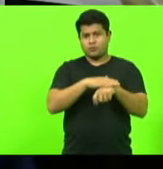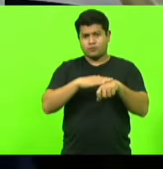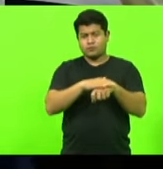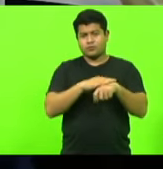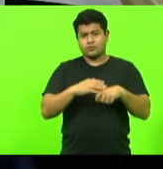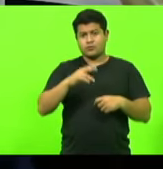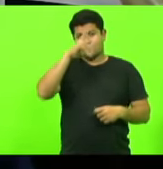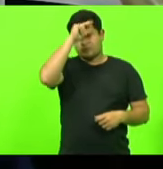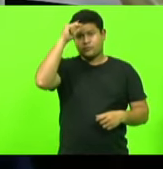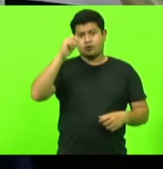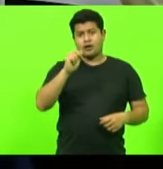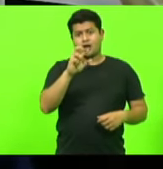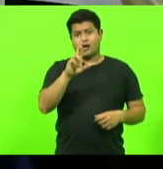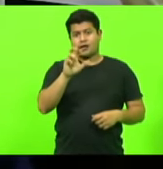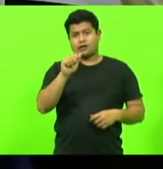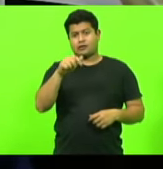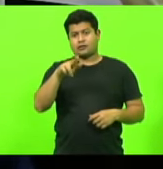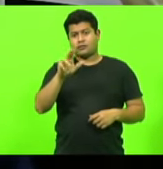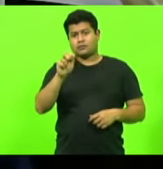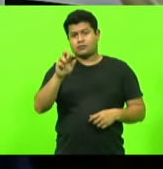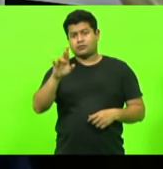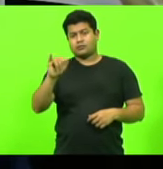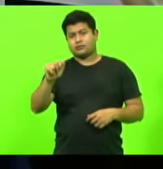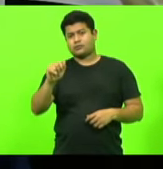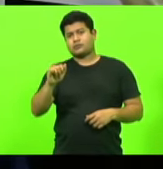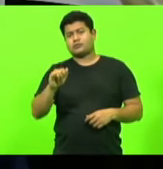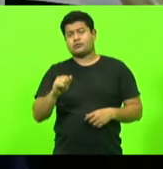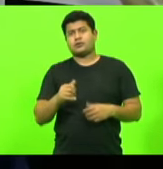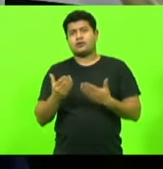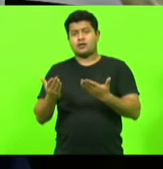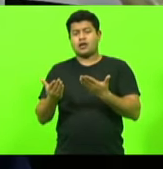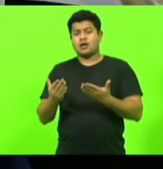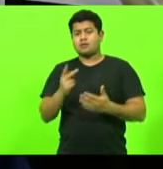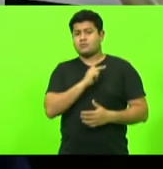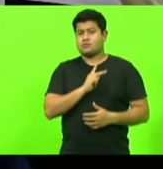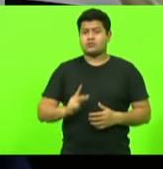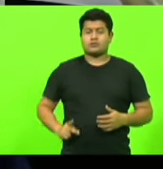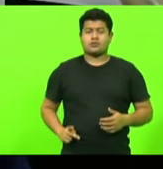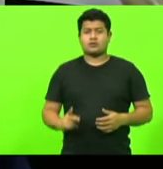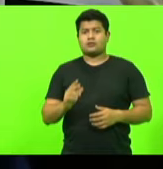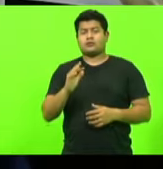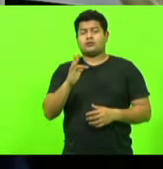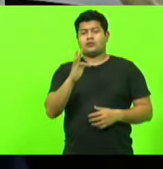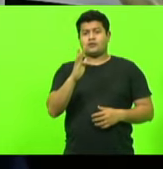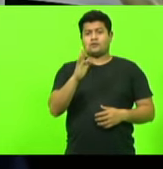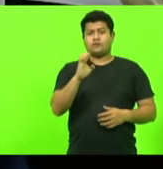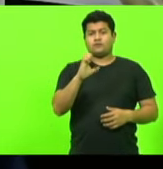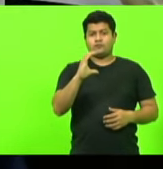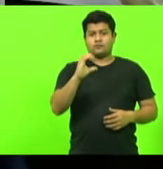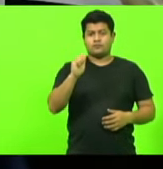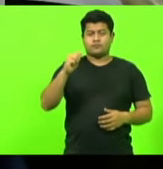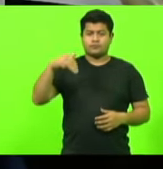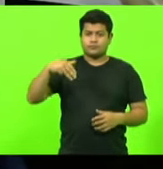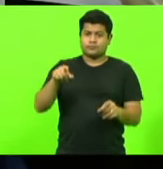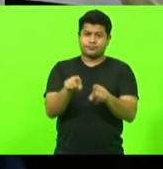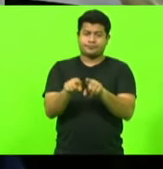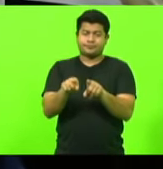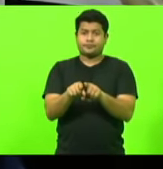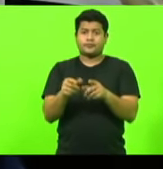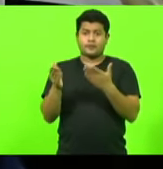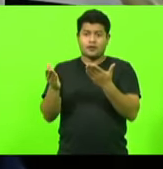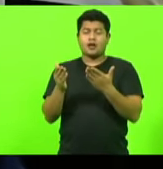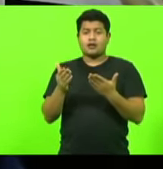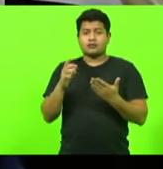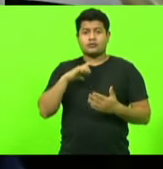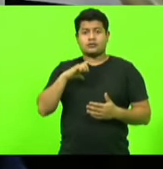Araquari, o Clenilton, presidente da FECAM, e o mesmo tem feito apelos ao governo do